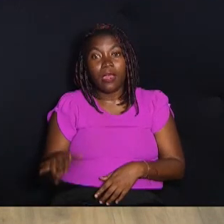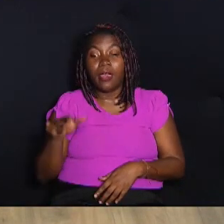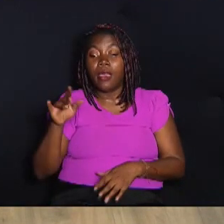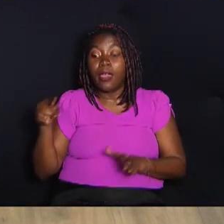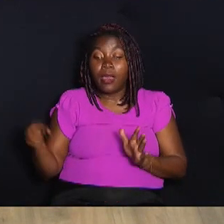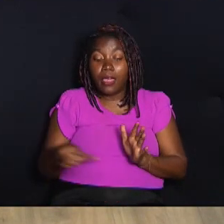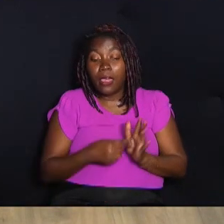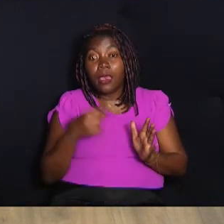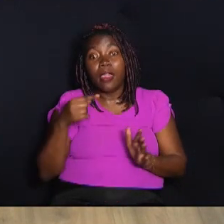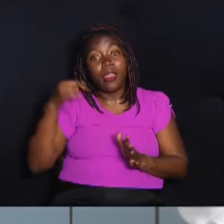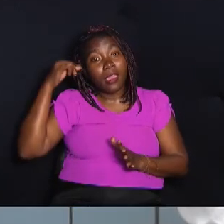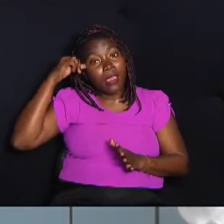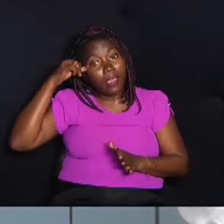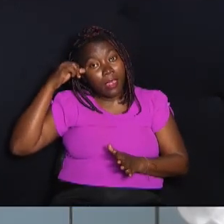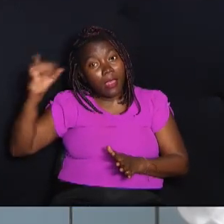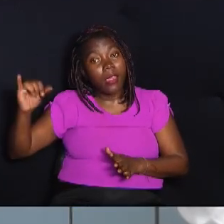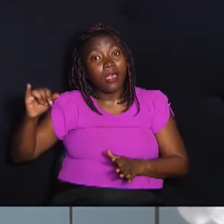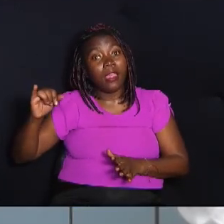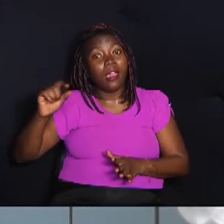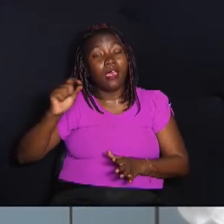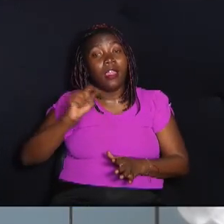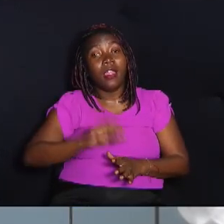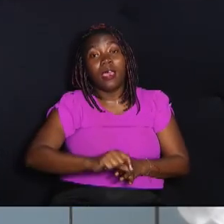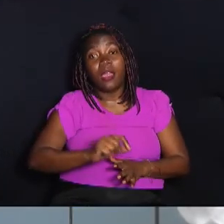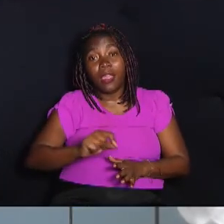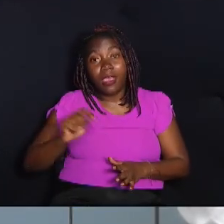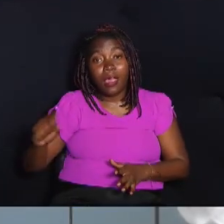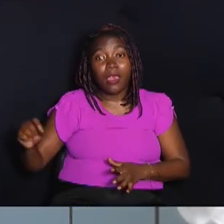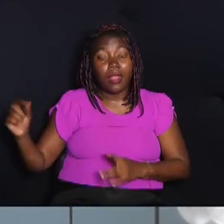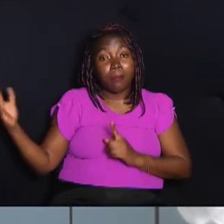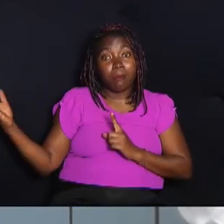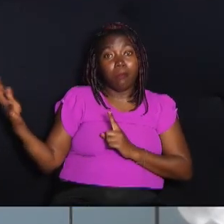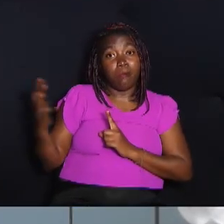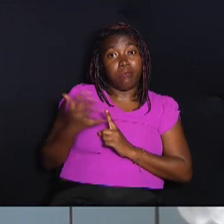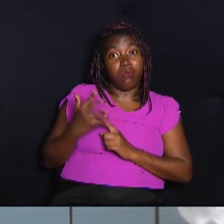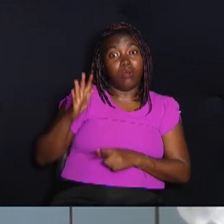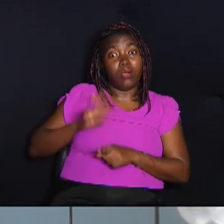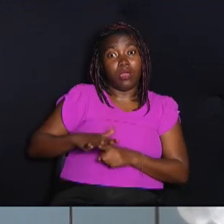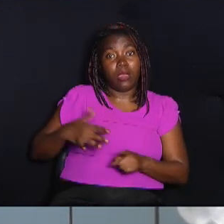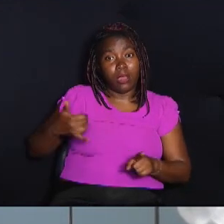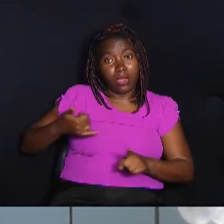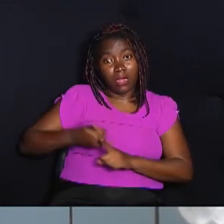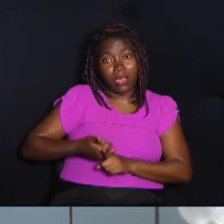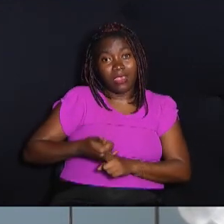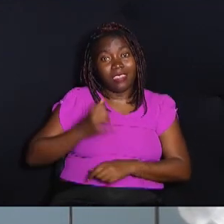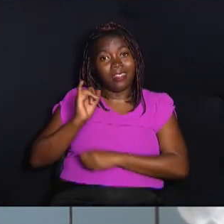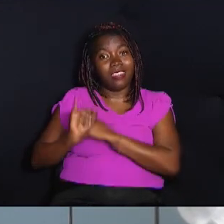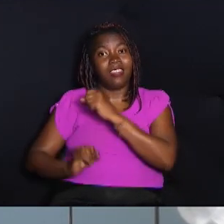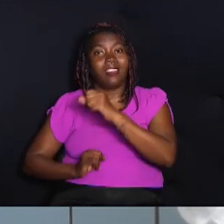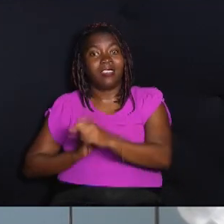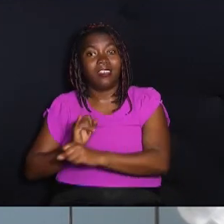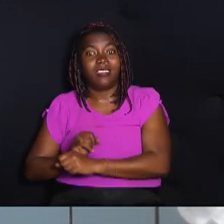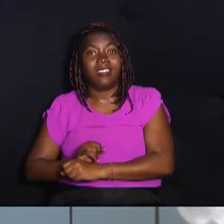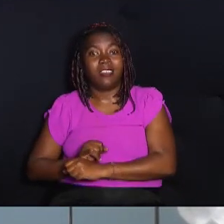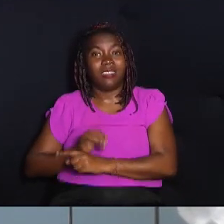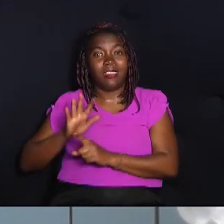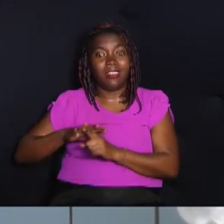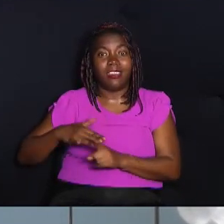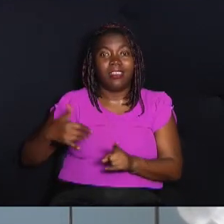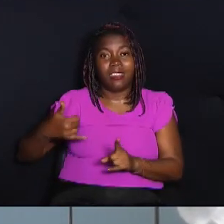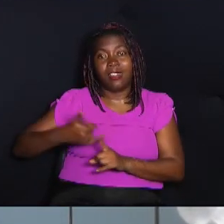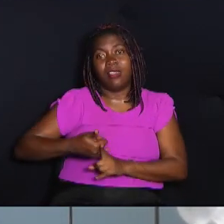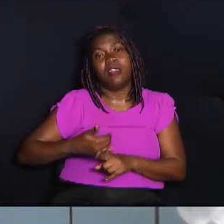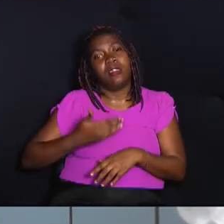elas sejam de alguma forma bombardeadas com bullying dentro da escola, o cyberbullying, enfim, mas eu acho